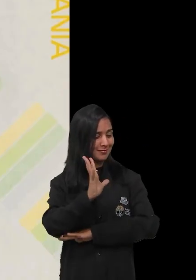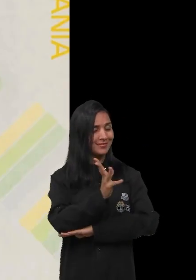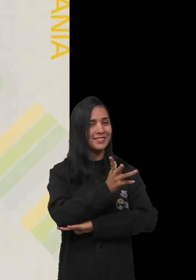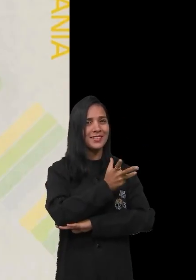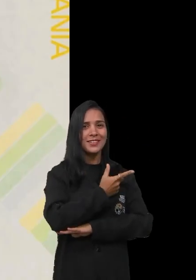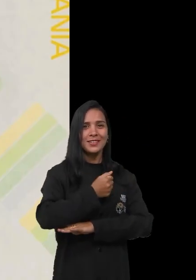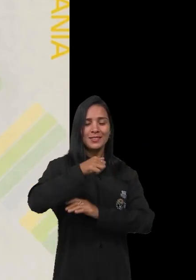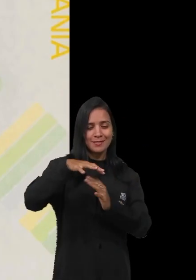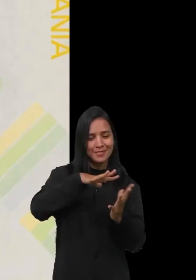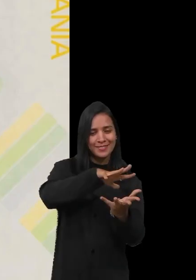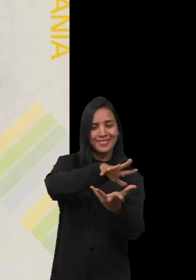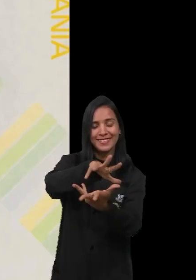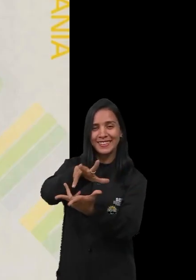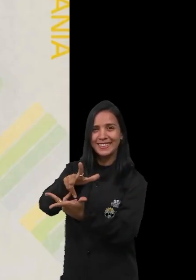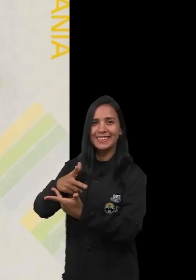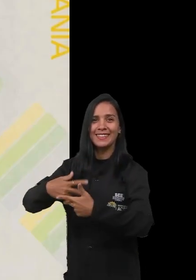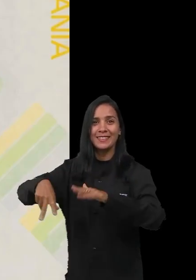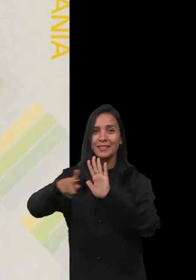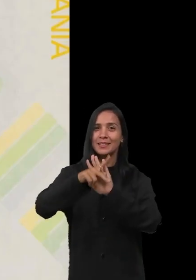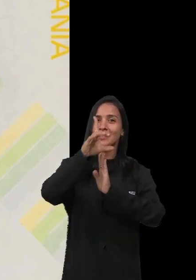nosso Senhor.